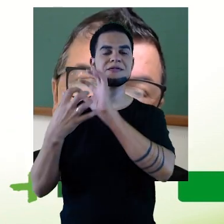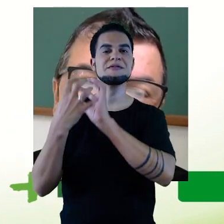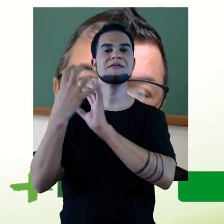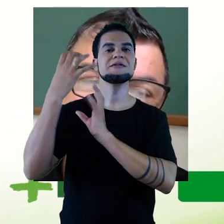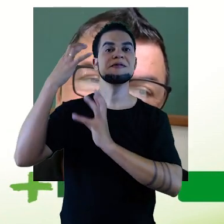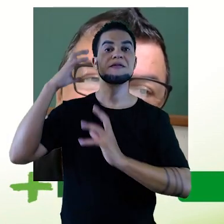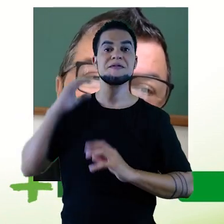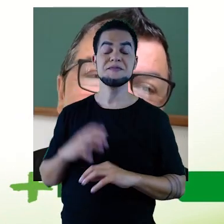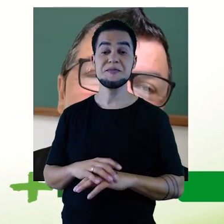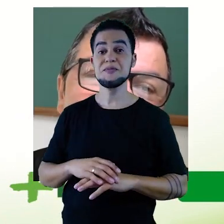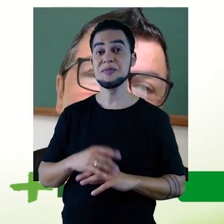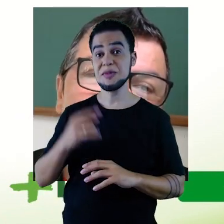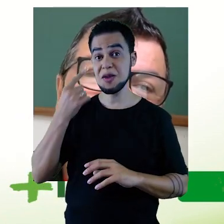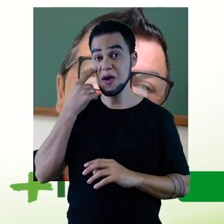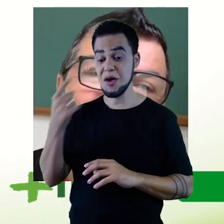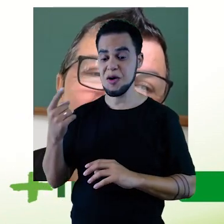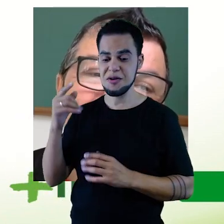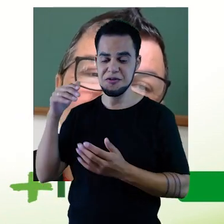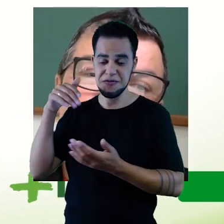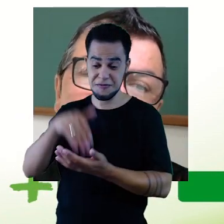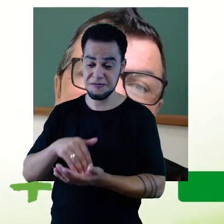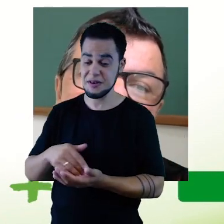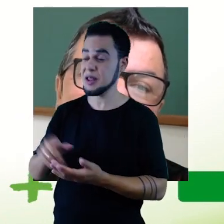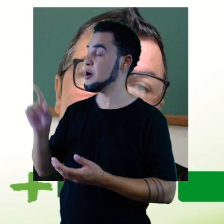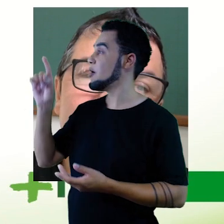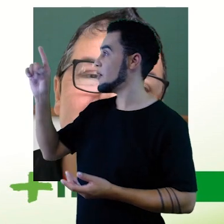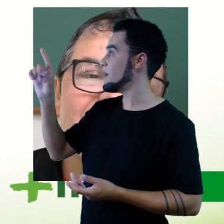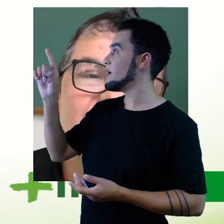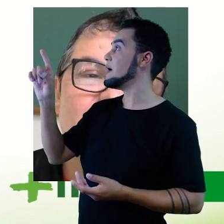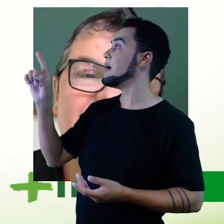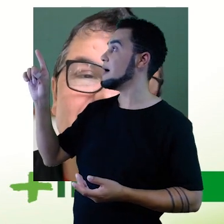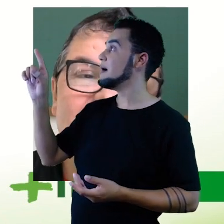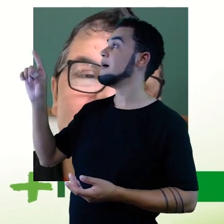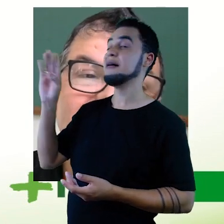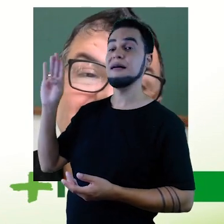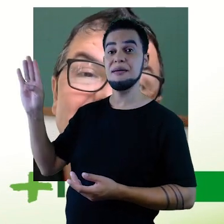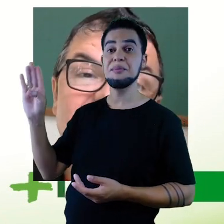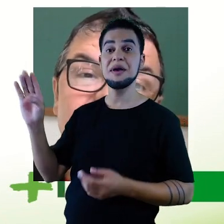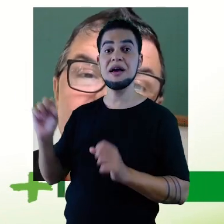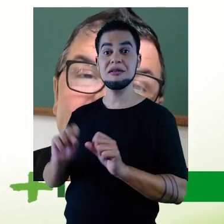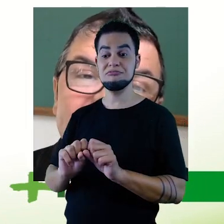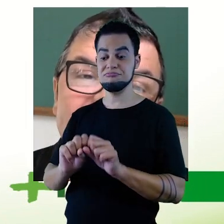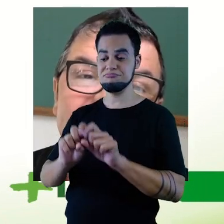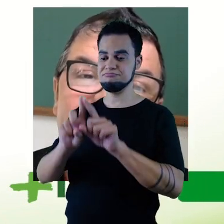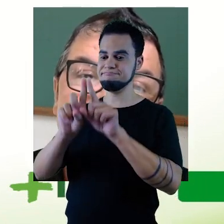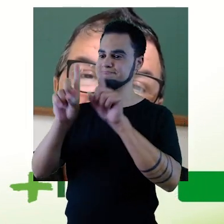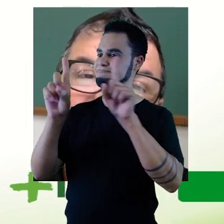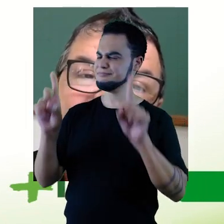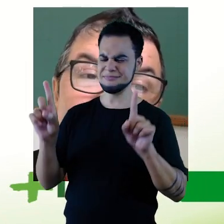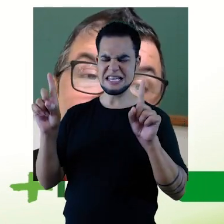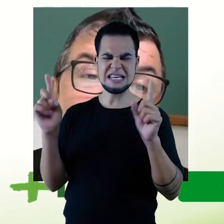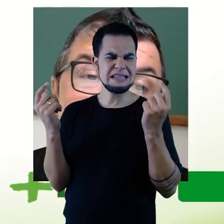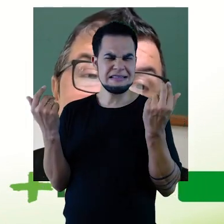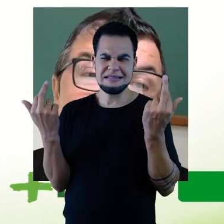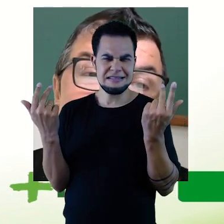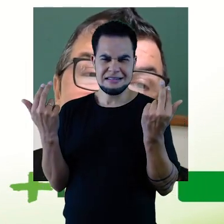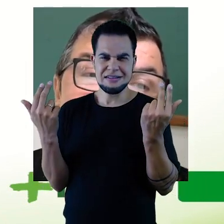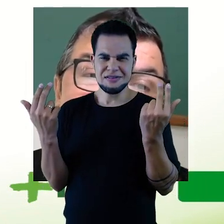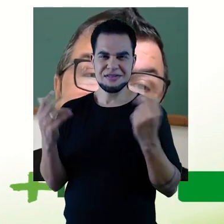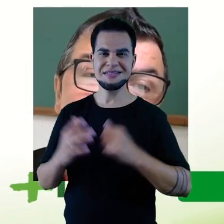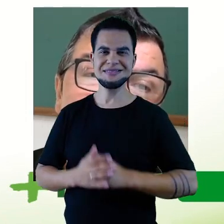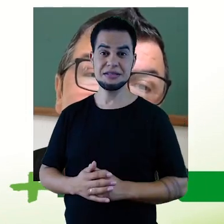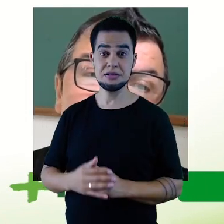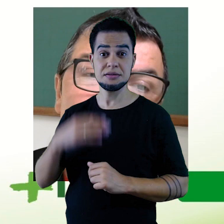tem umas fases aqui. Olha aqui no final, olha no momento B, você tem duas células idênticas àquela. Repara que